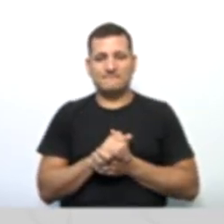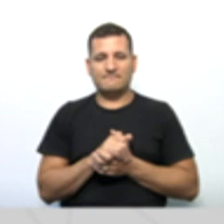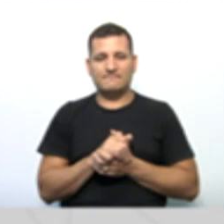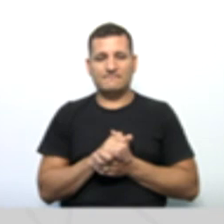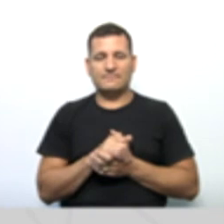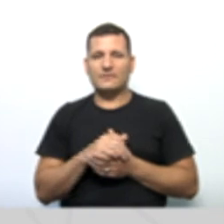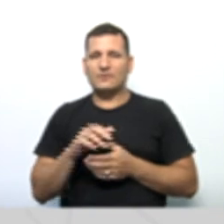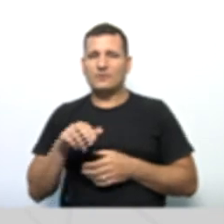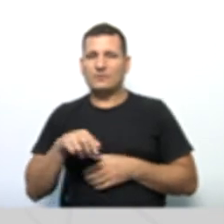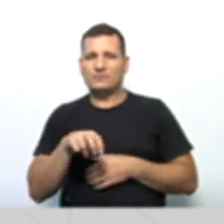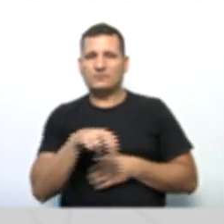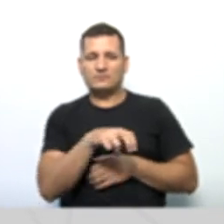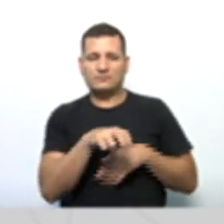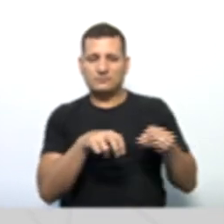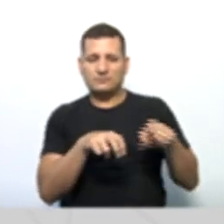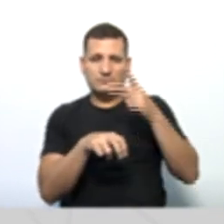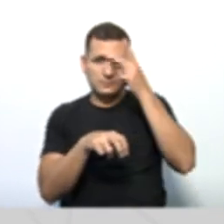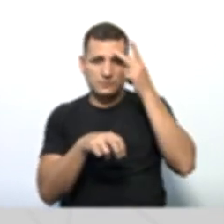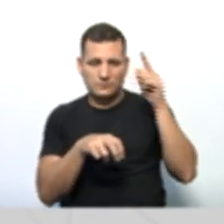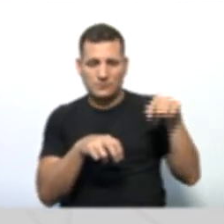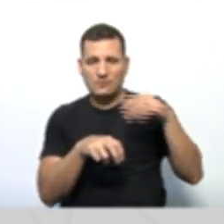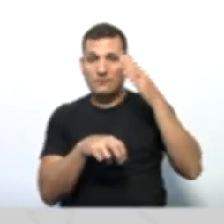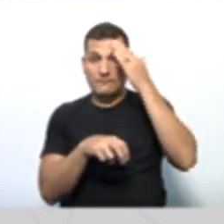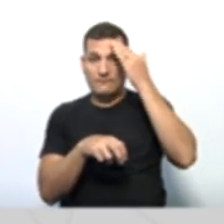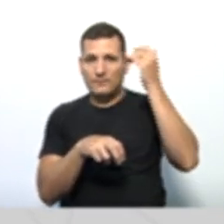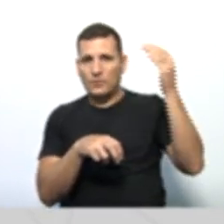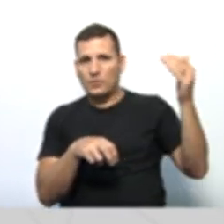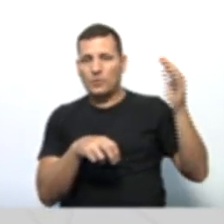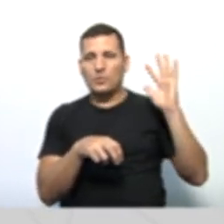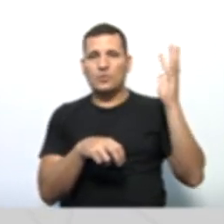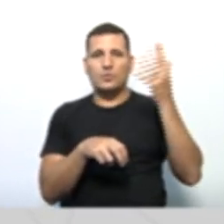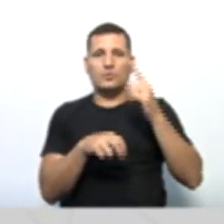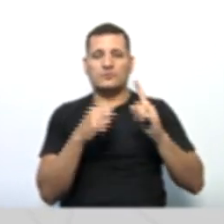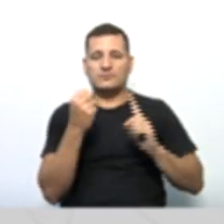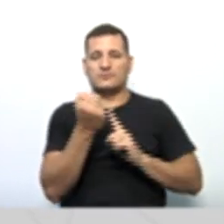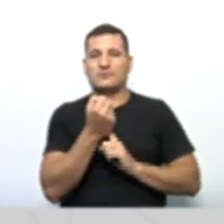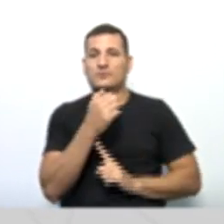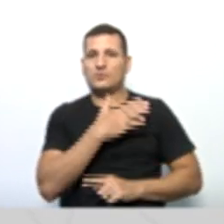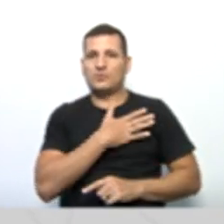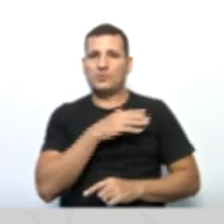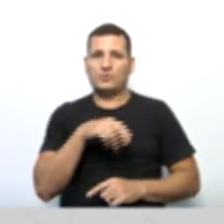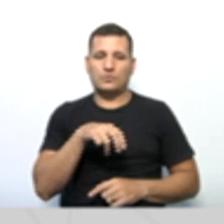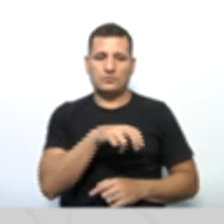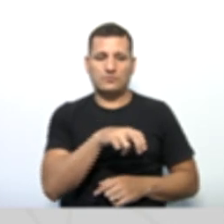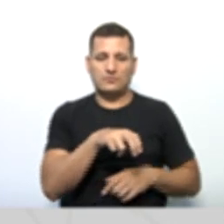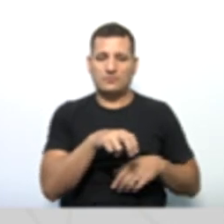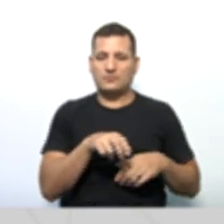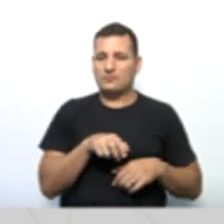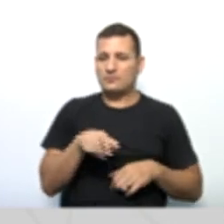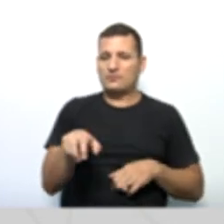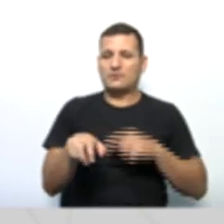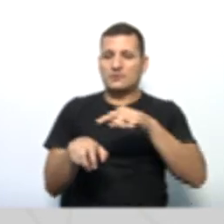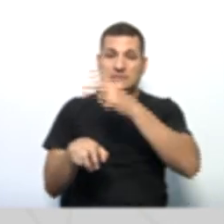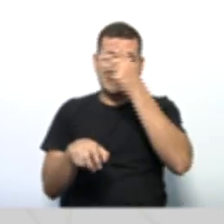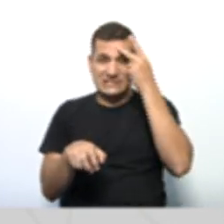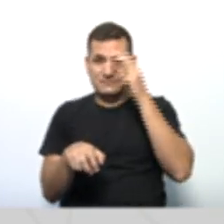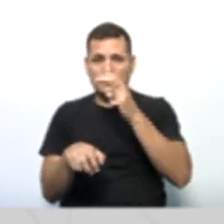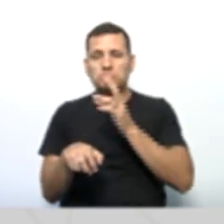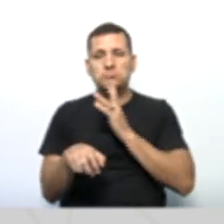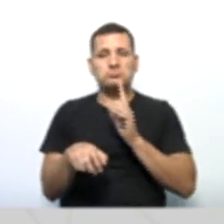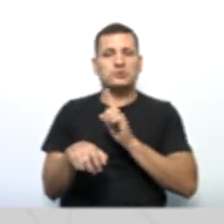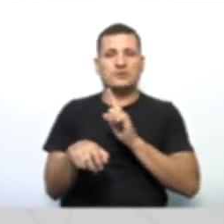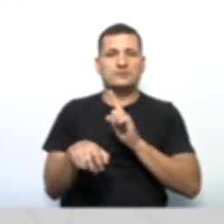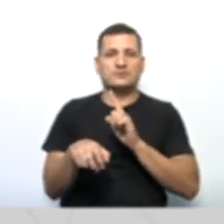pessoa muito estimada pela sociedade, uma pessoa que todo mundo gosta, e aqui são 5 desconhecidos, e isso vai motivar. Então, Kant vai